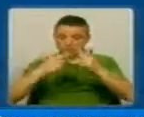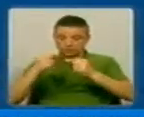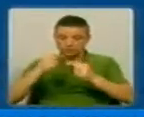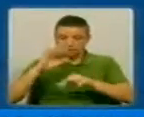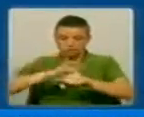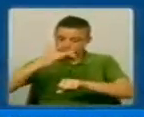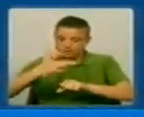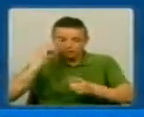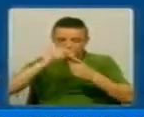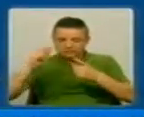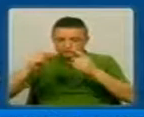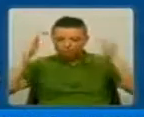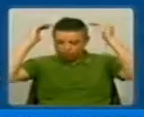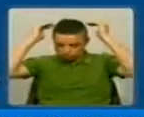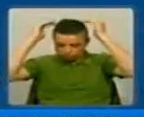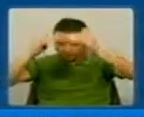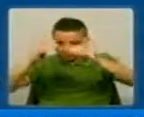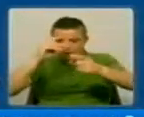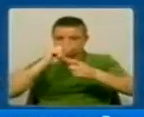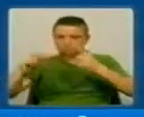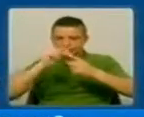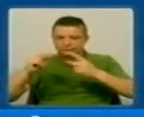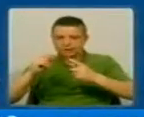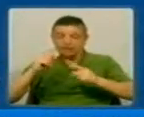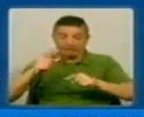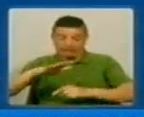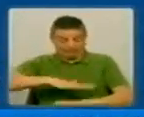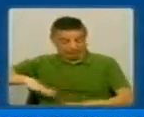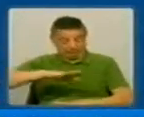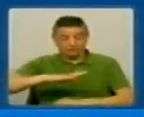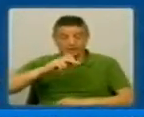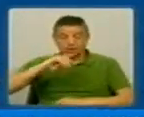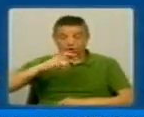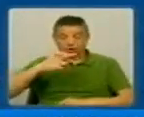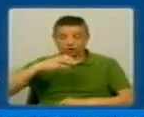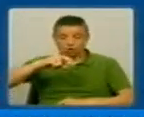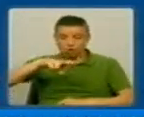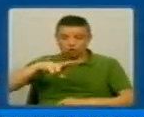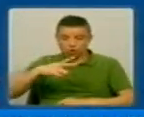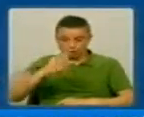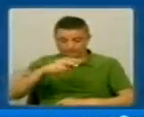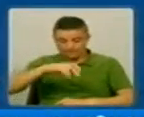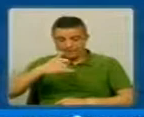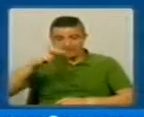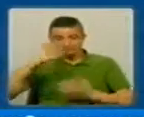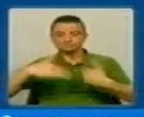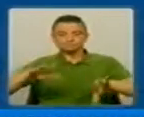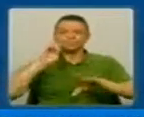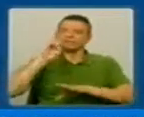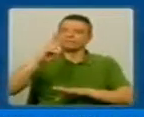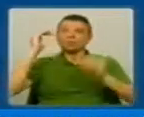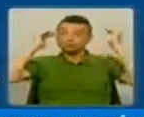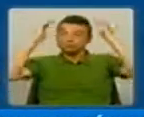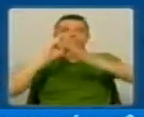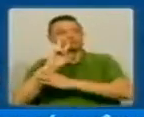zonas específicas do céu, a temas específicos da astronomia e, portanto, deixam muito do romantismo que é olhar o céu